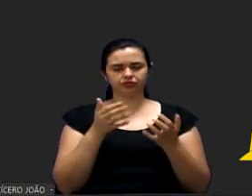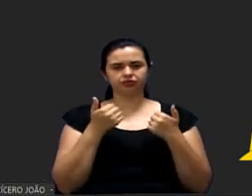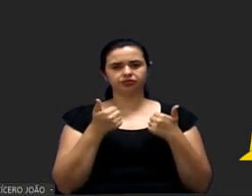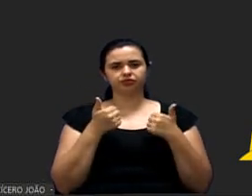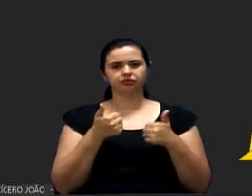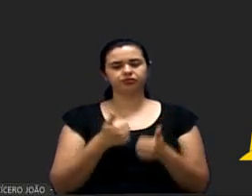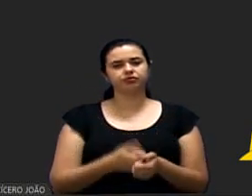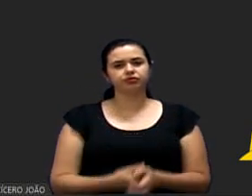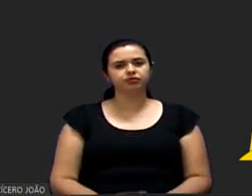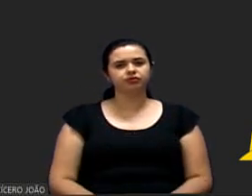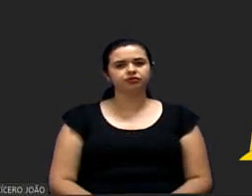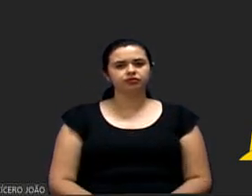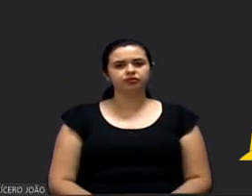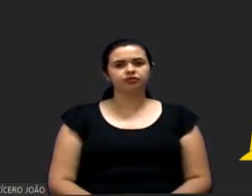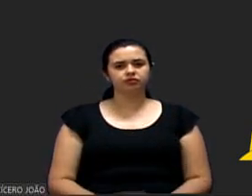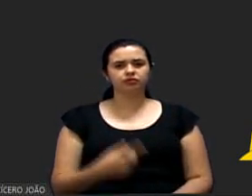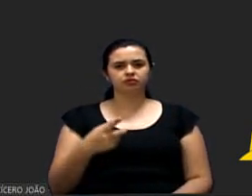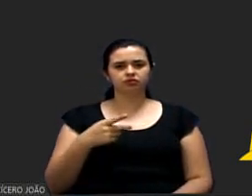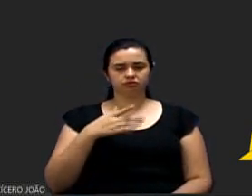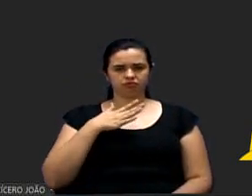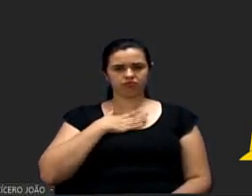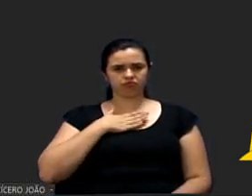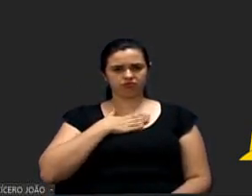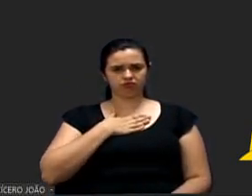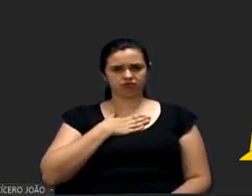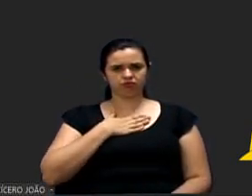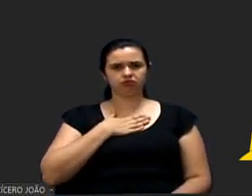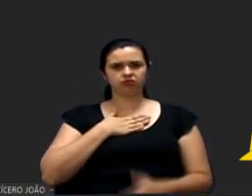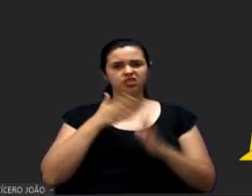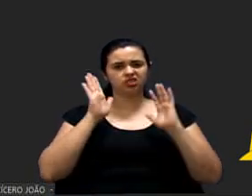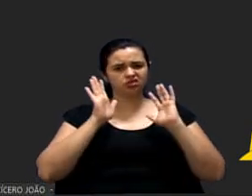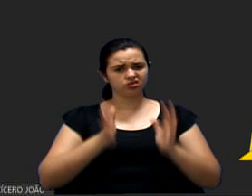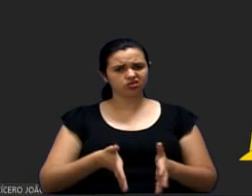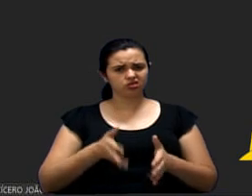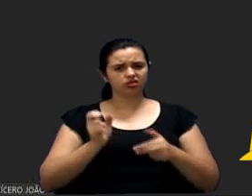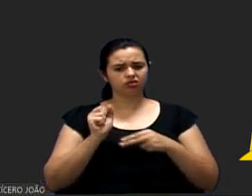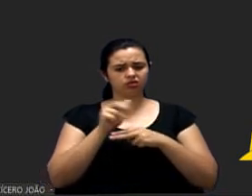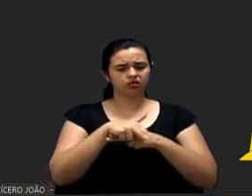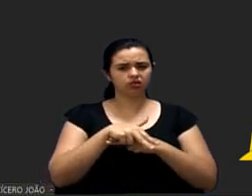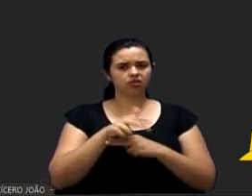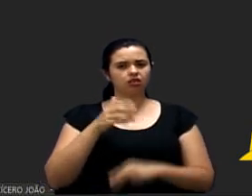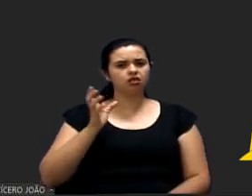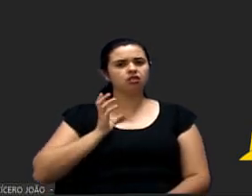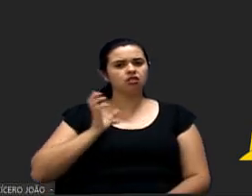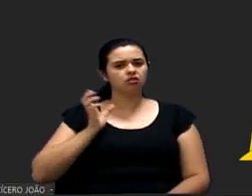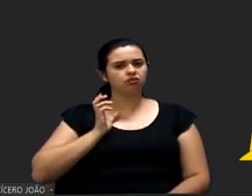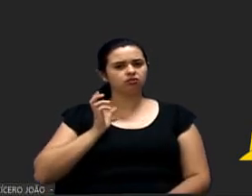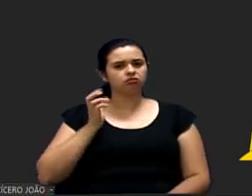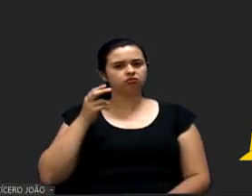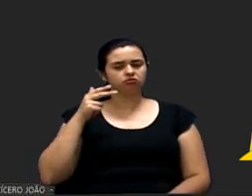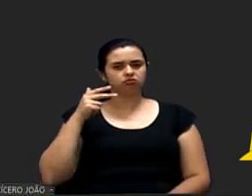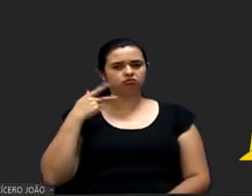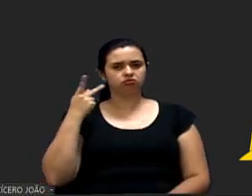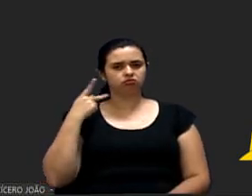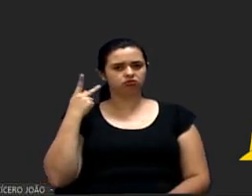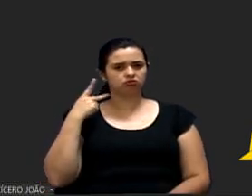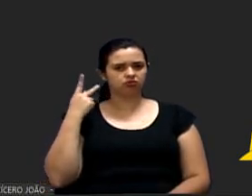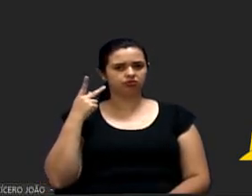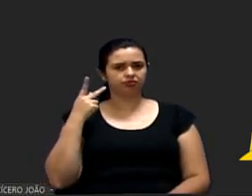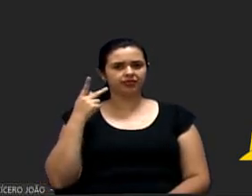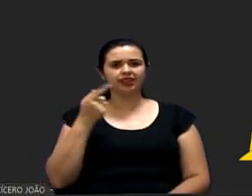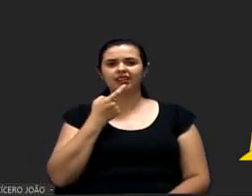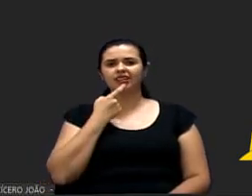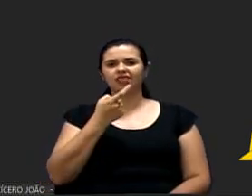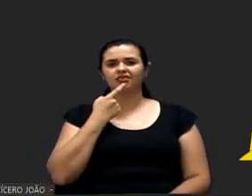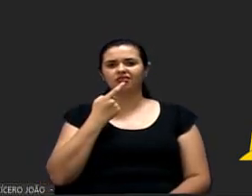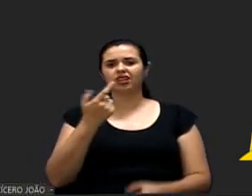Então esse vereador já entrou rico na política, excelência. como eu estou sendo aí falado que gasto de gasolina, eu não